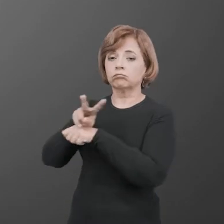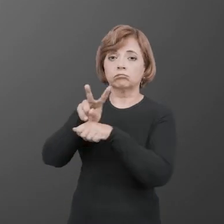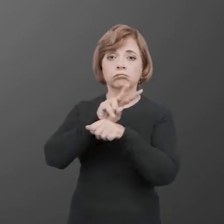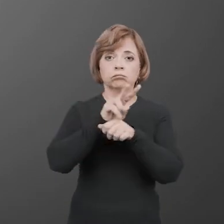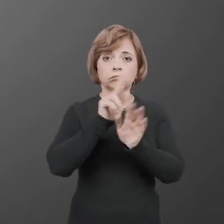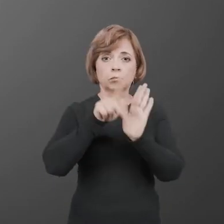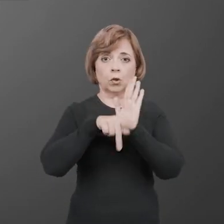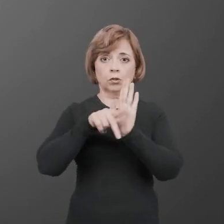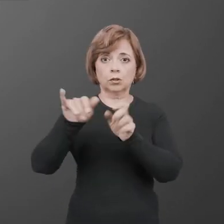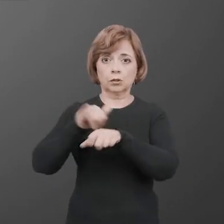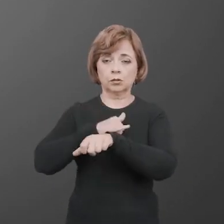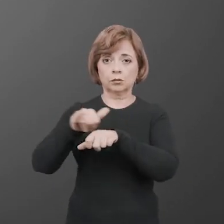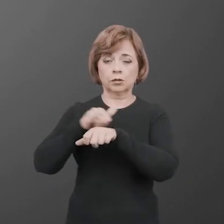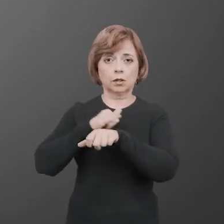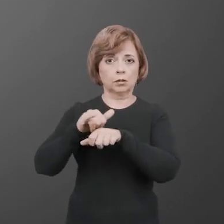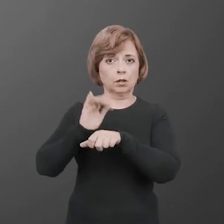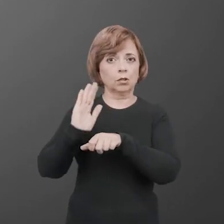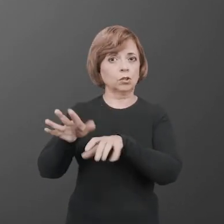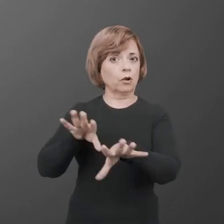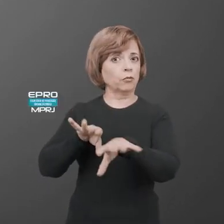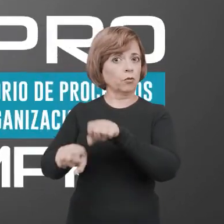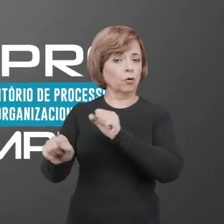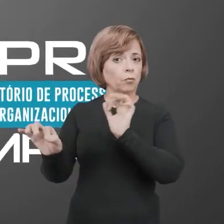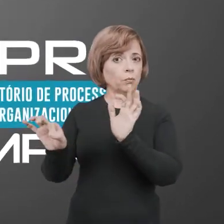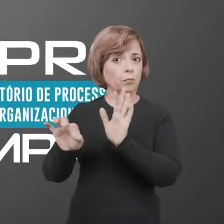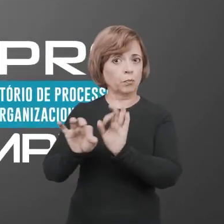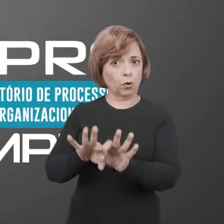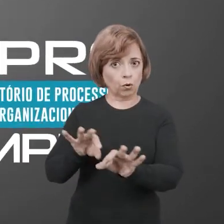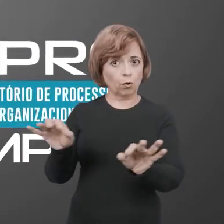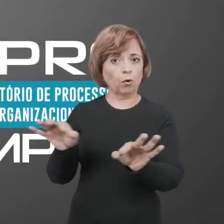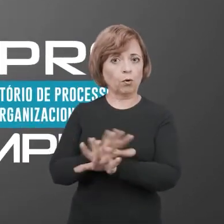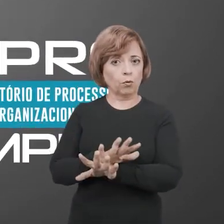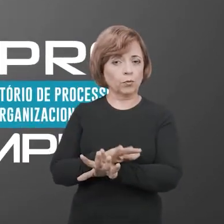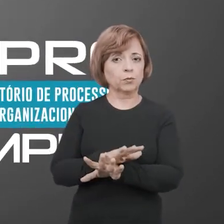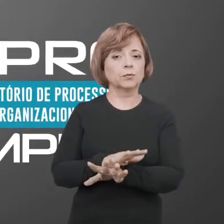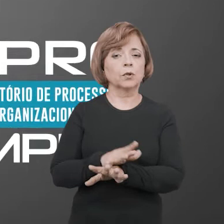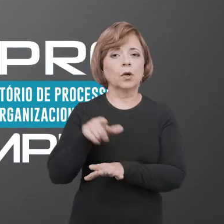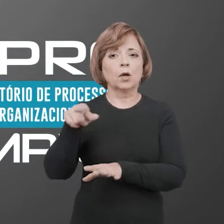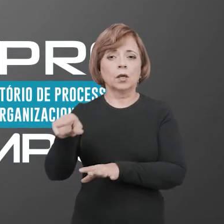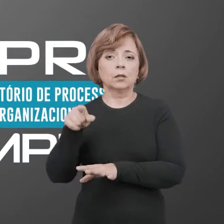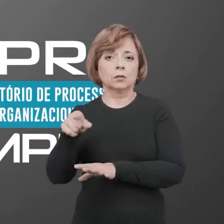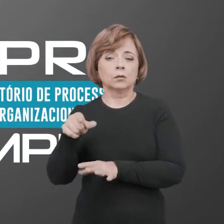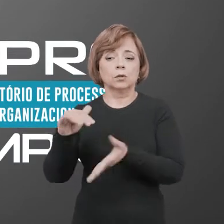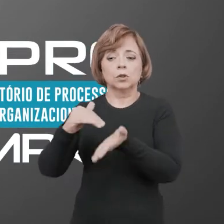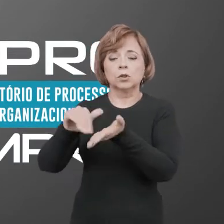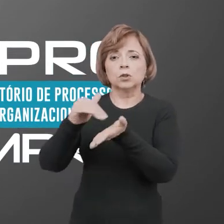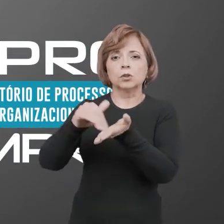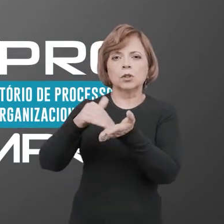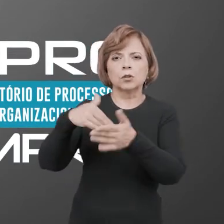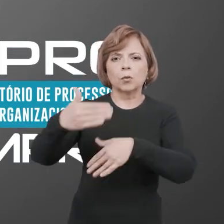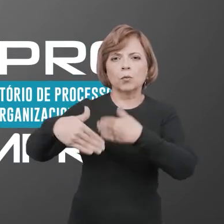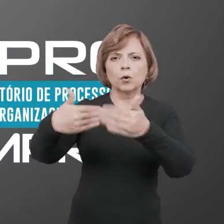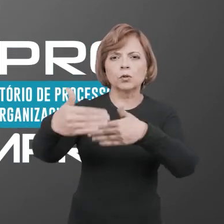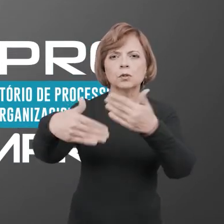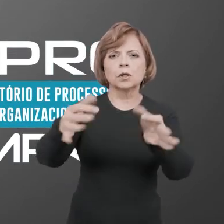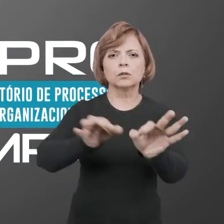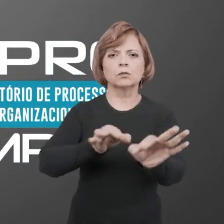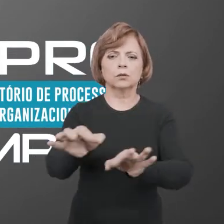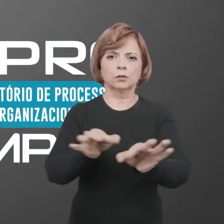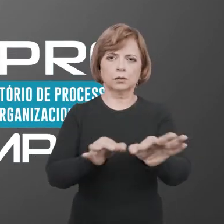projetos estratégicos formalizados entre a APMOD e o Escritório de